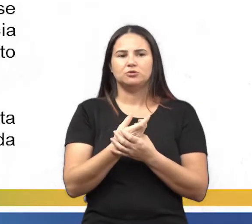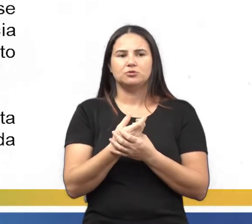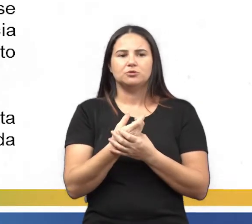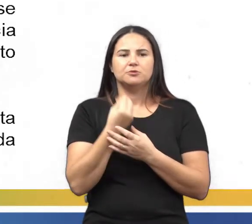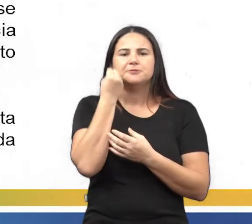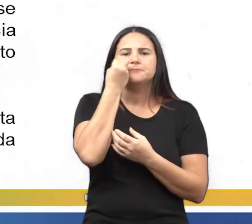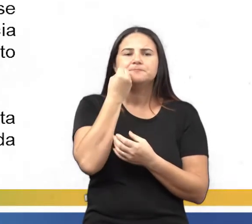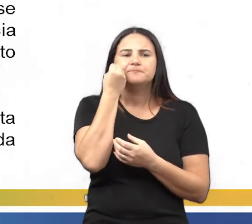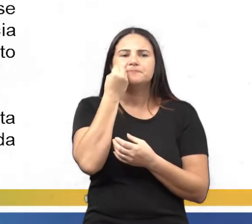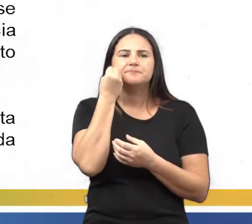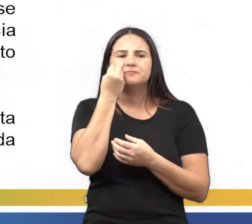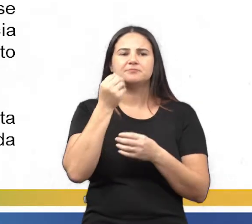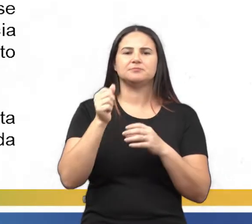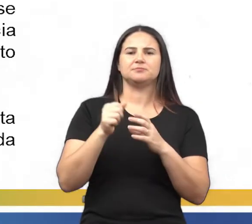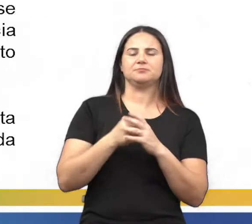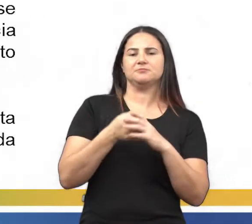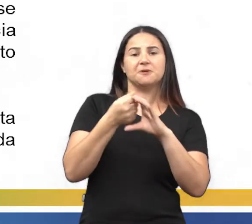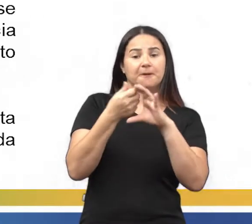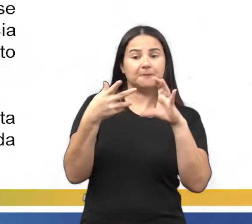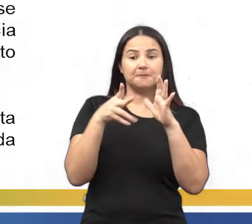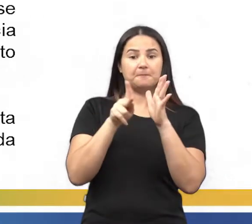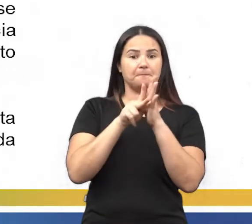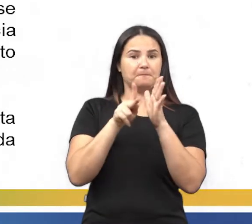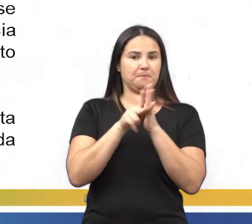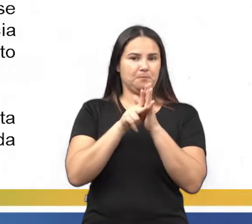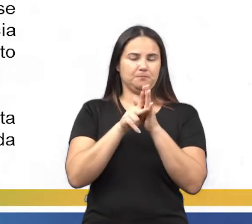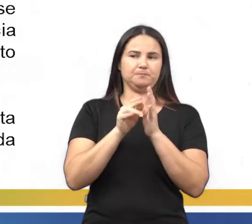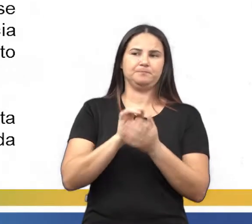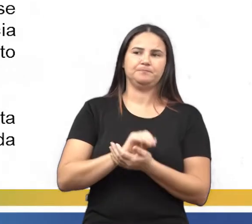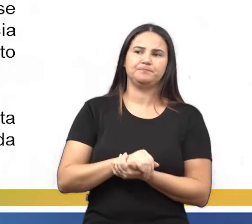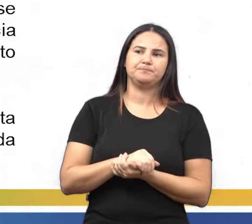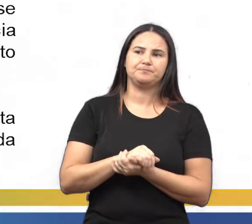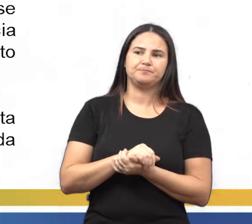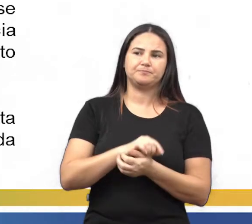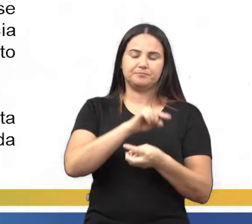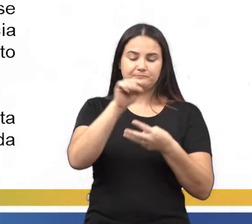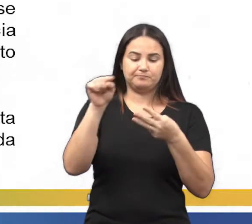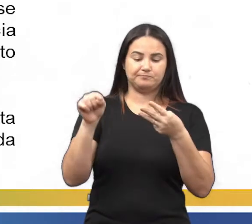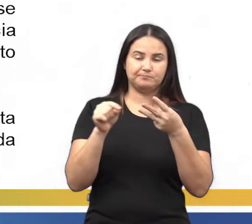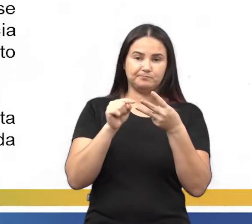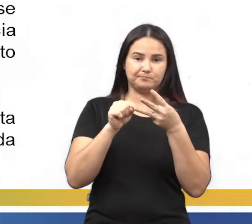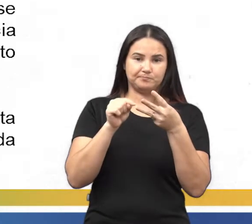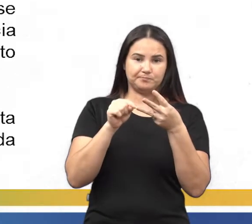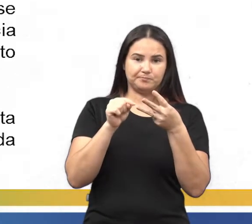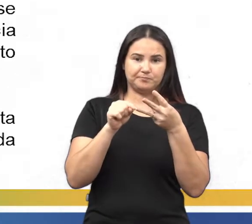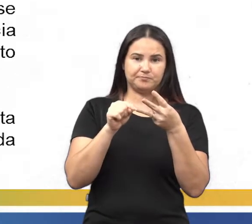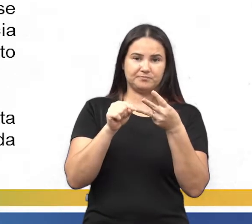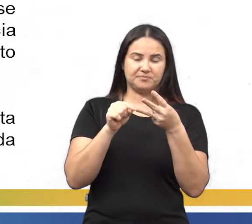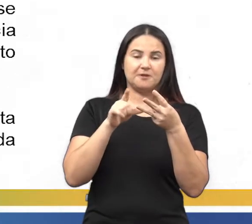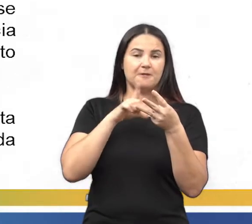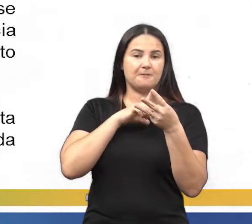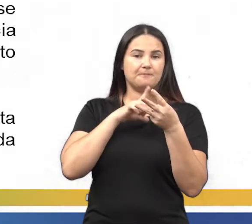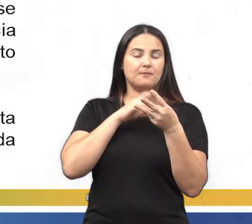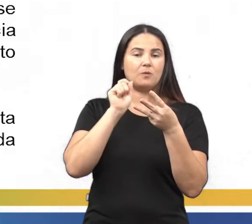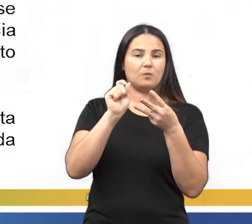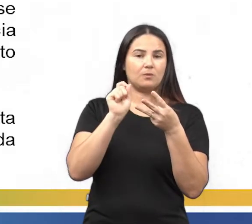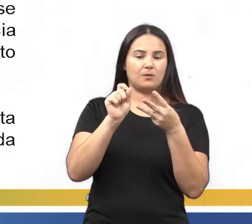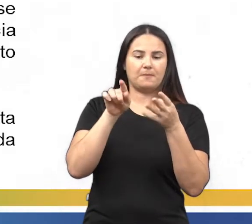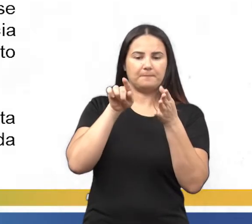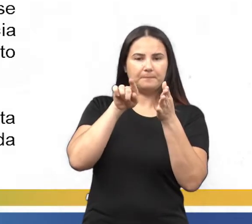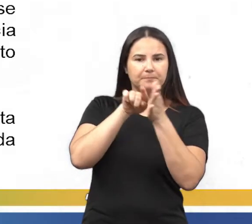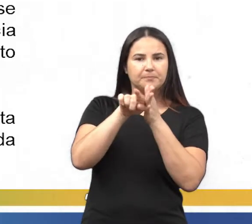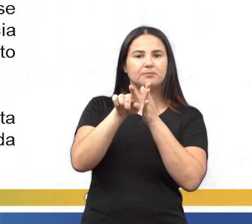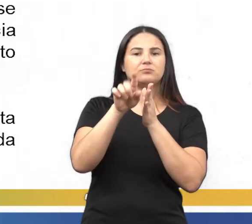seu domínio em relação ao assunto abordado. E na terceira parte da entrevista, eu vou ter as perguntas e